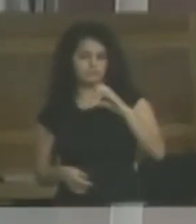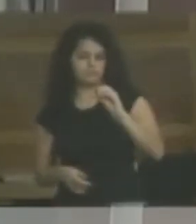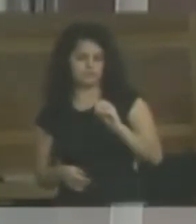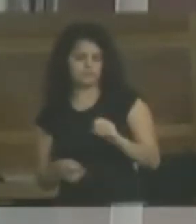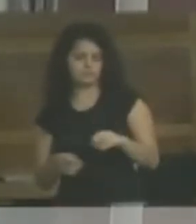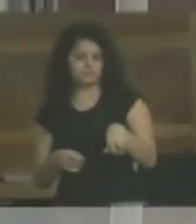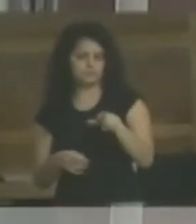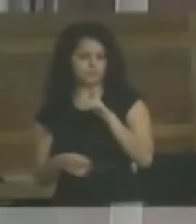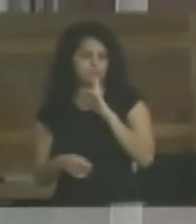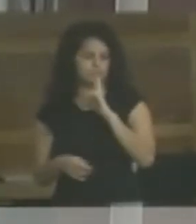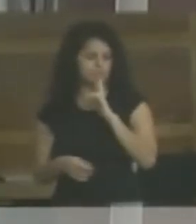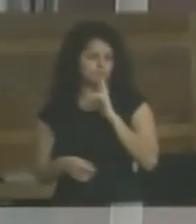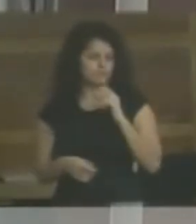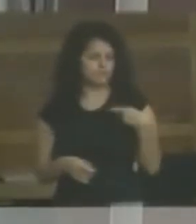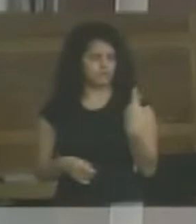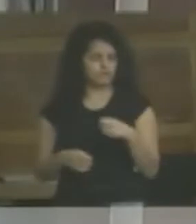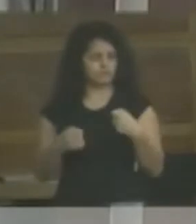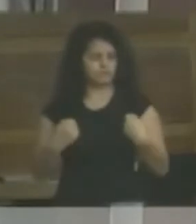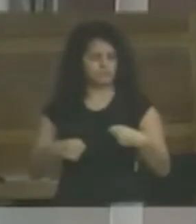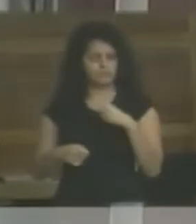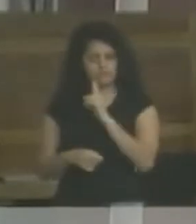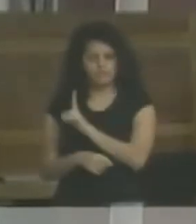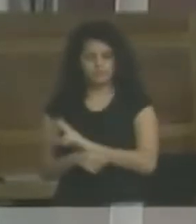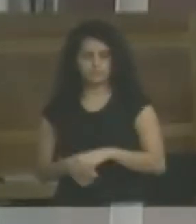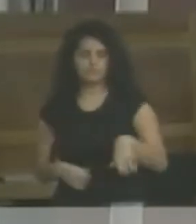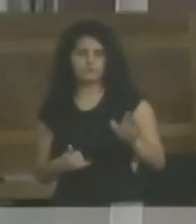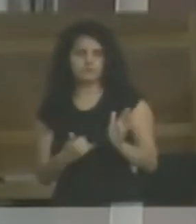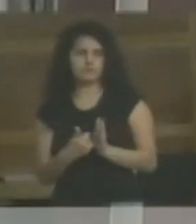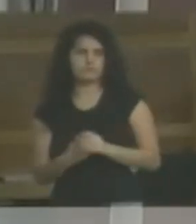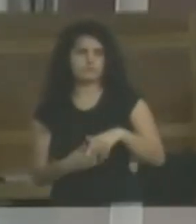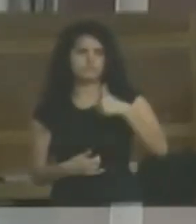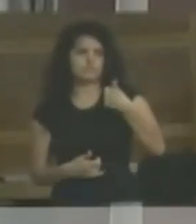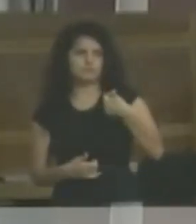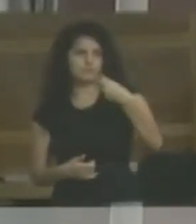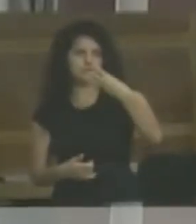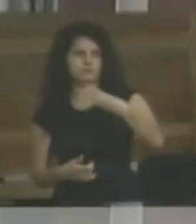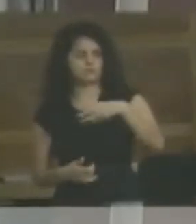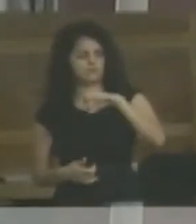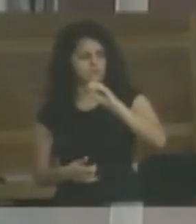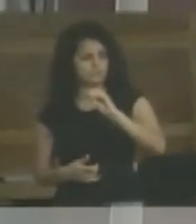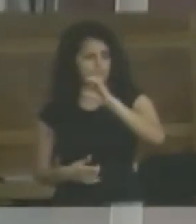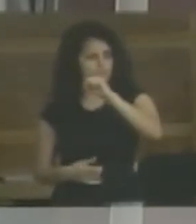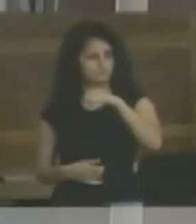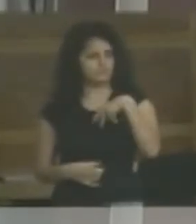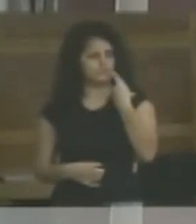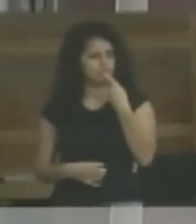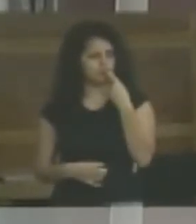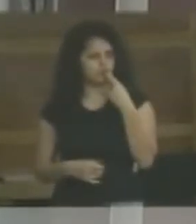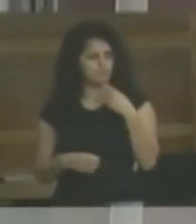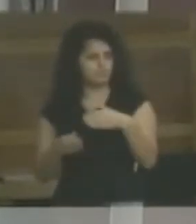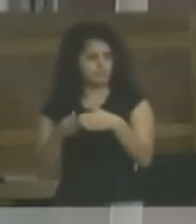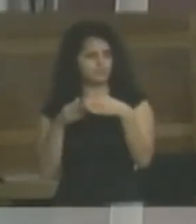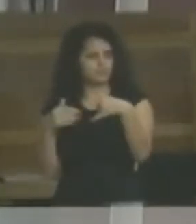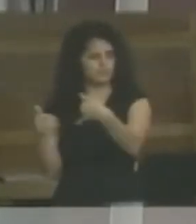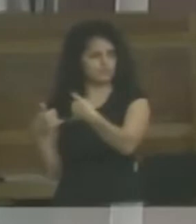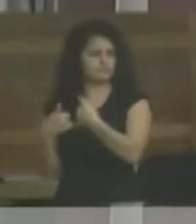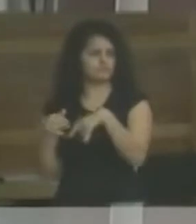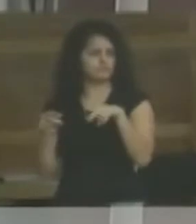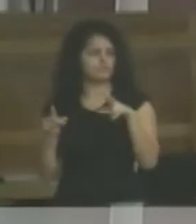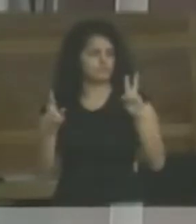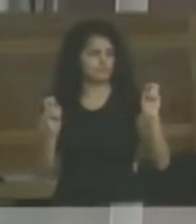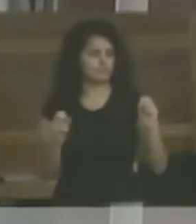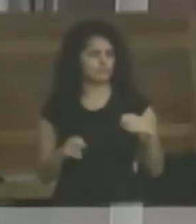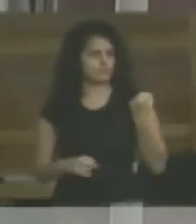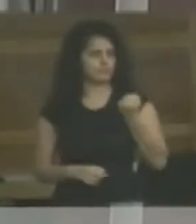precisa fiscalizar. Então, o requerimento 1301 de 2017, ele fala sobre, pede informações sobre a quantidade,